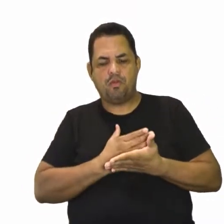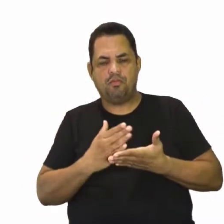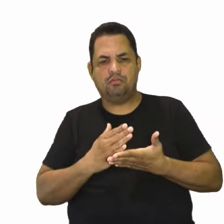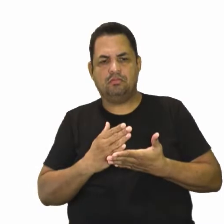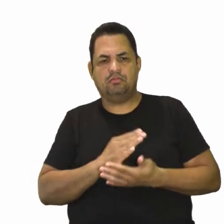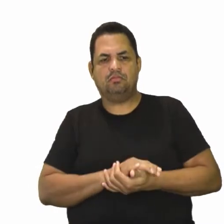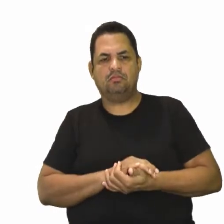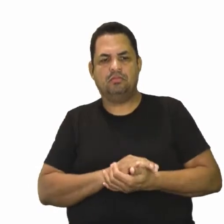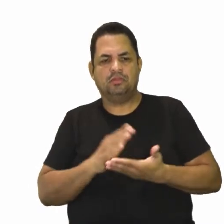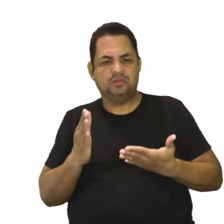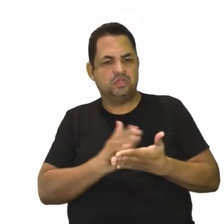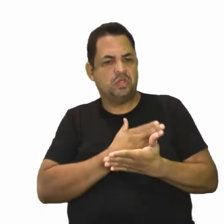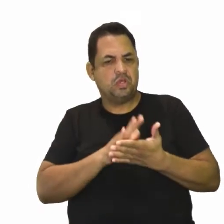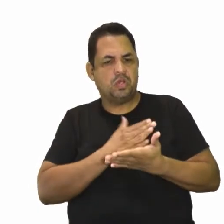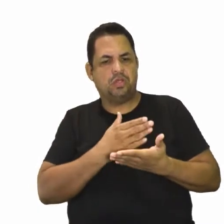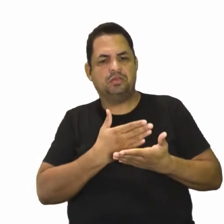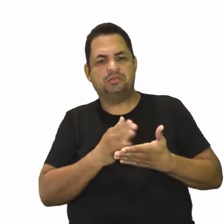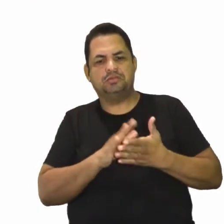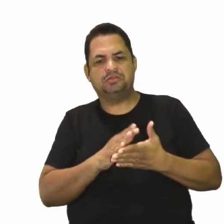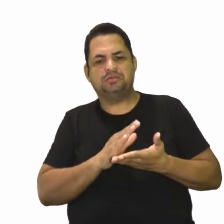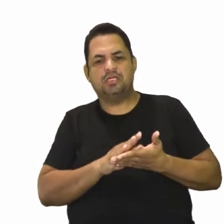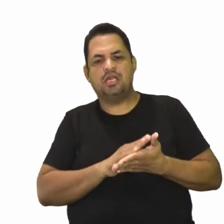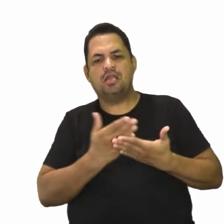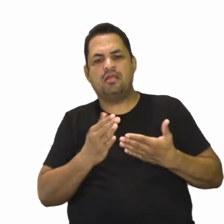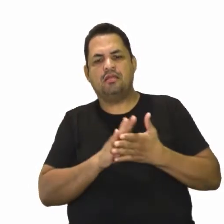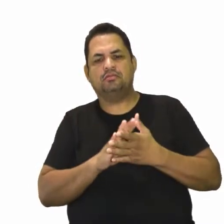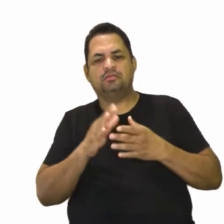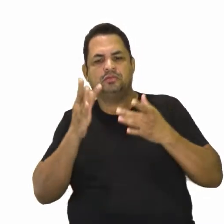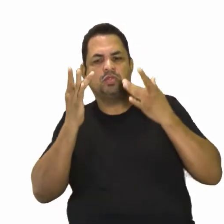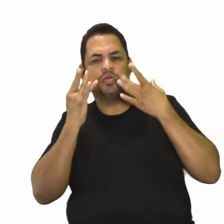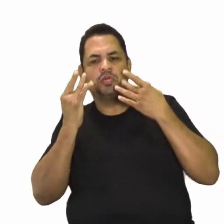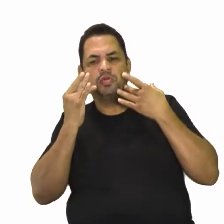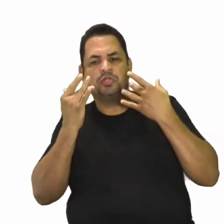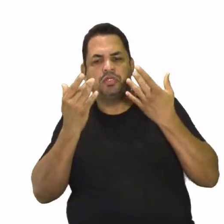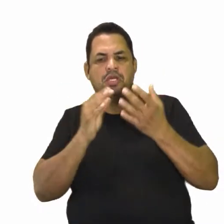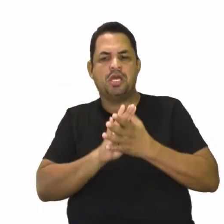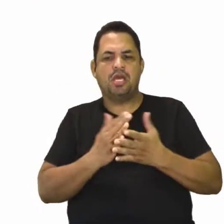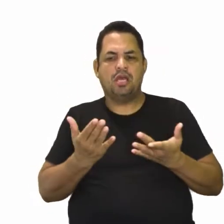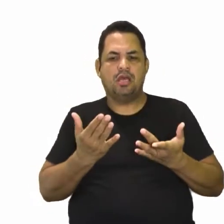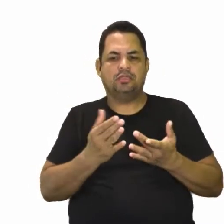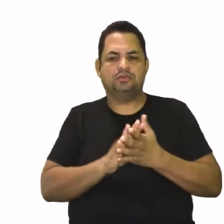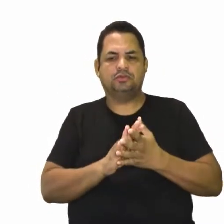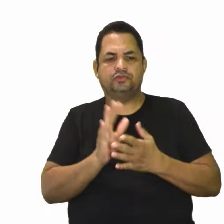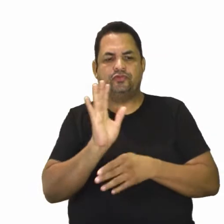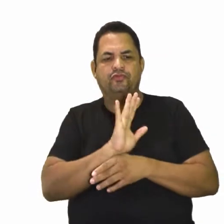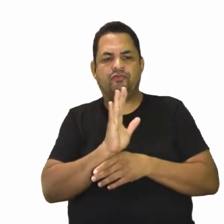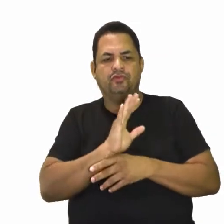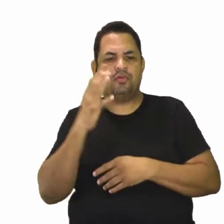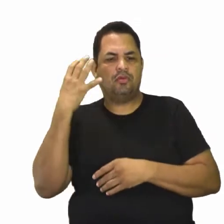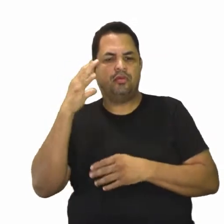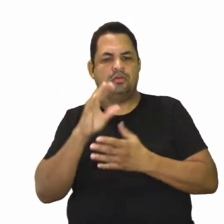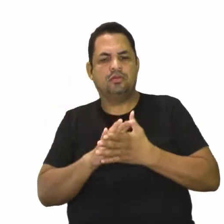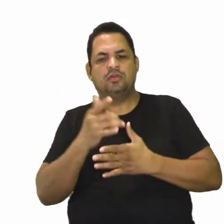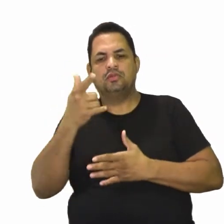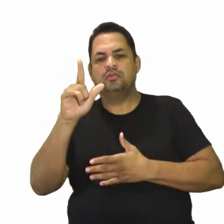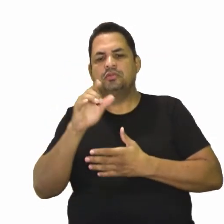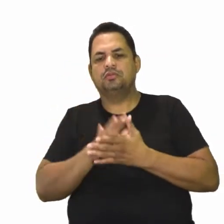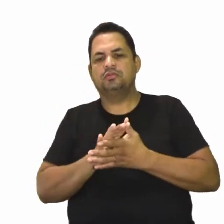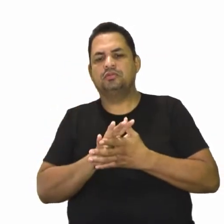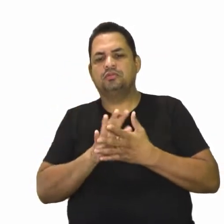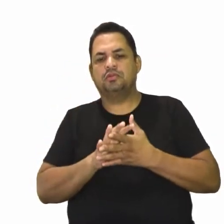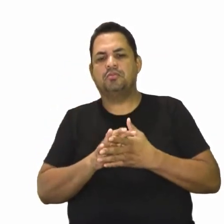execução. Jornais, revistas, livros, peças teatrais, filme, música, entre outras formas de expressão artística,